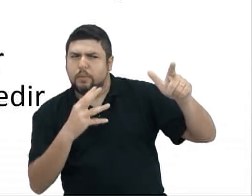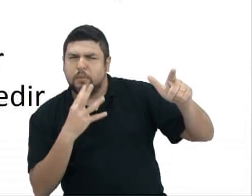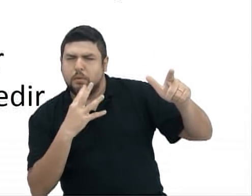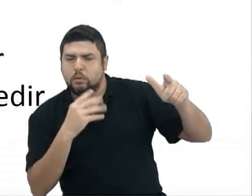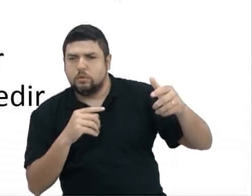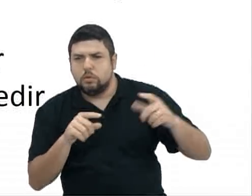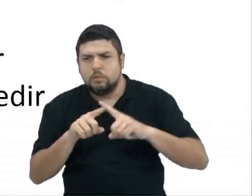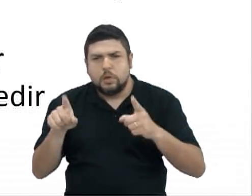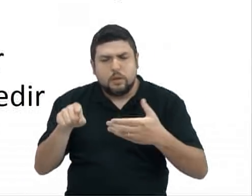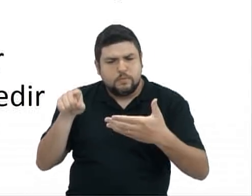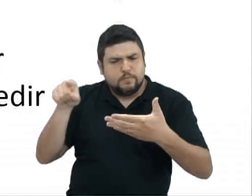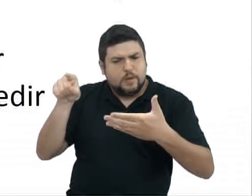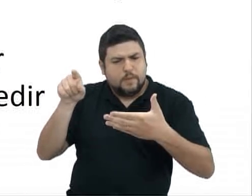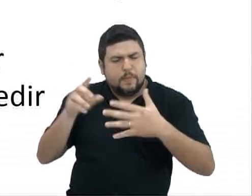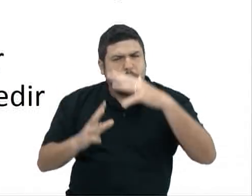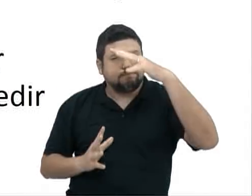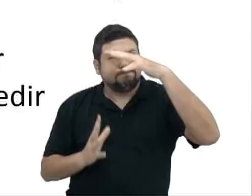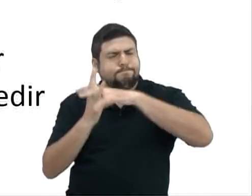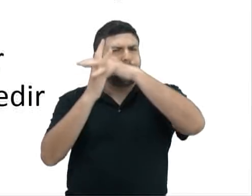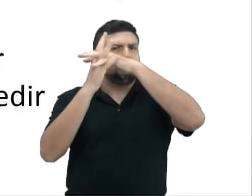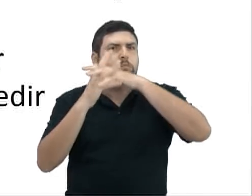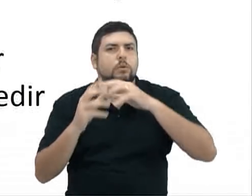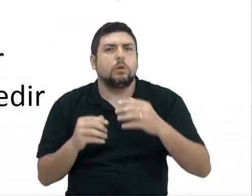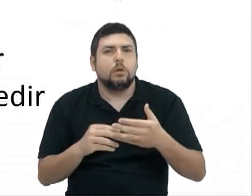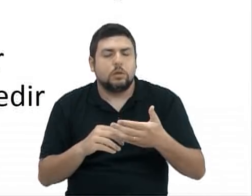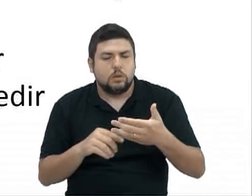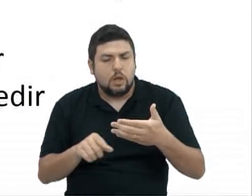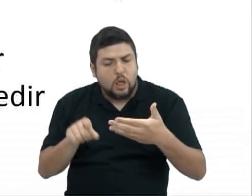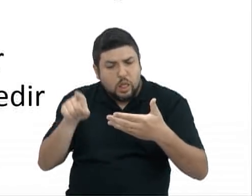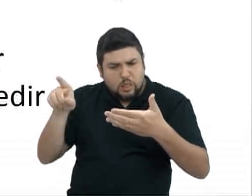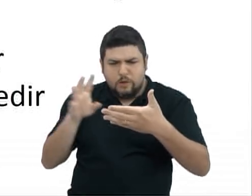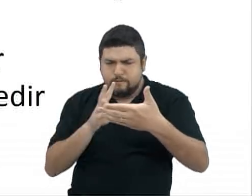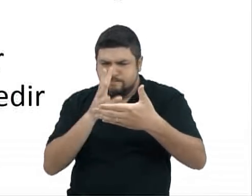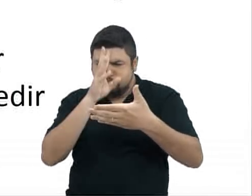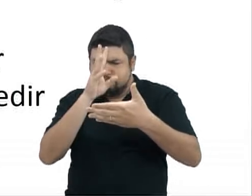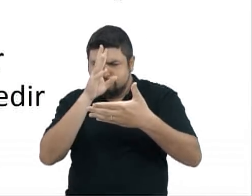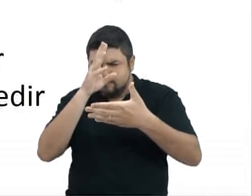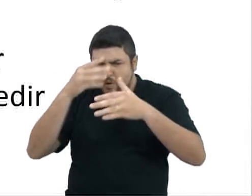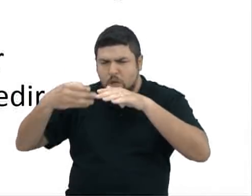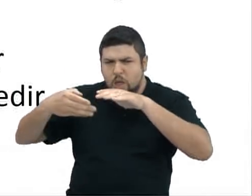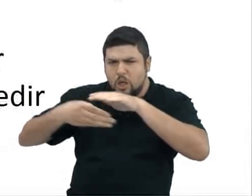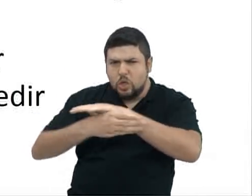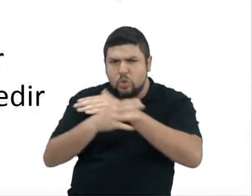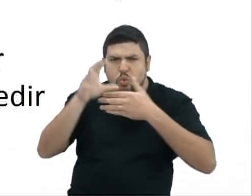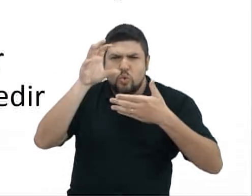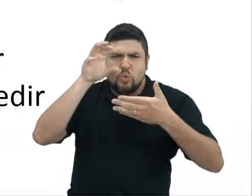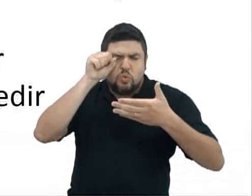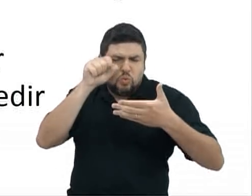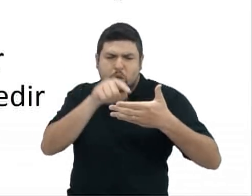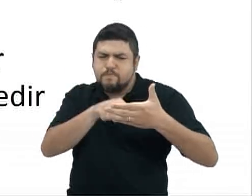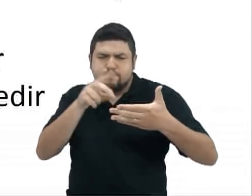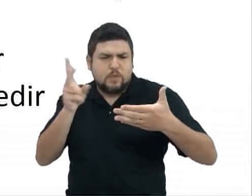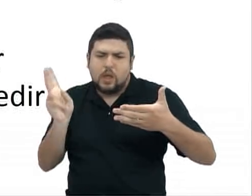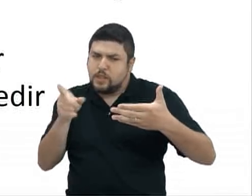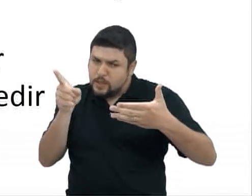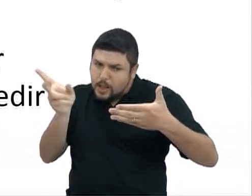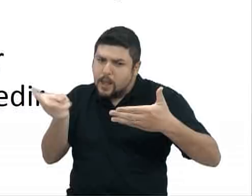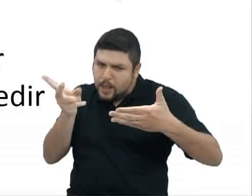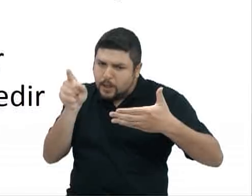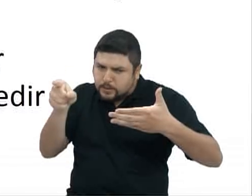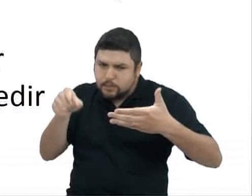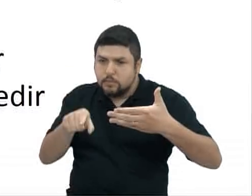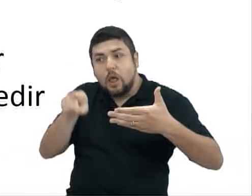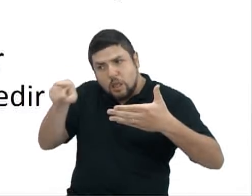os limites. Isso aí que ela fez, de vir ao meu quarto e mexer em tudo, foi muito errado. E ela tinha que me